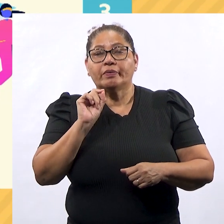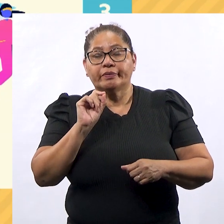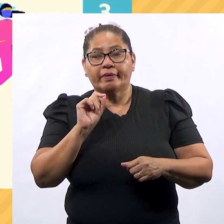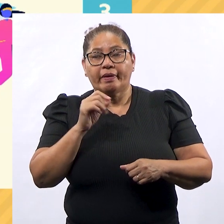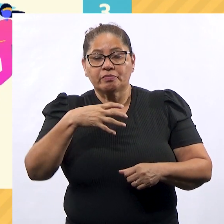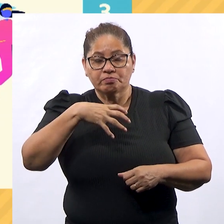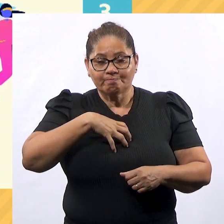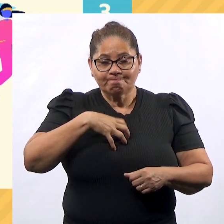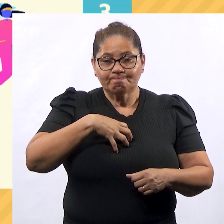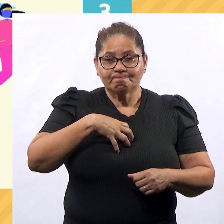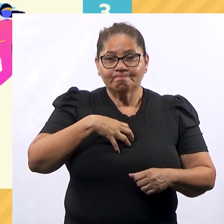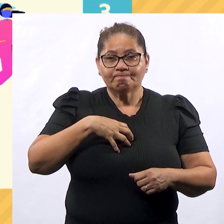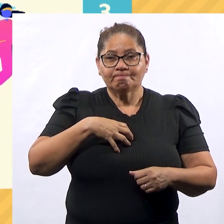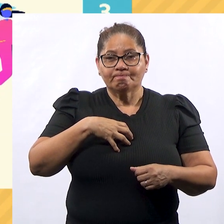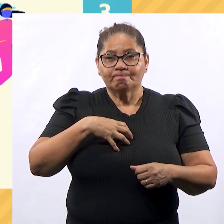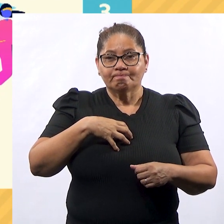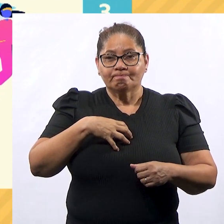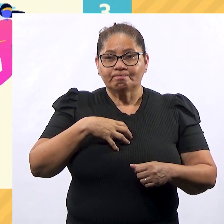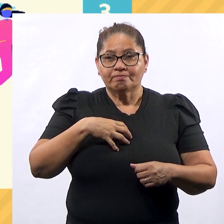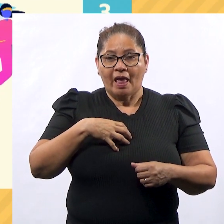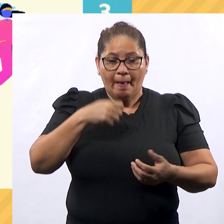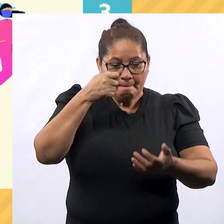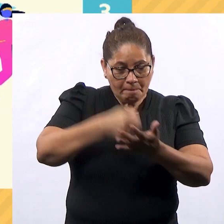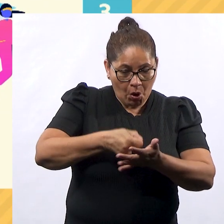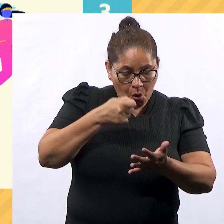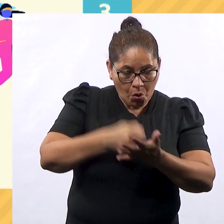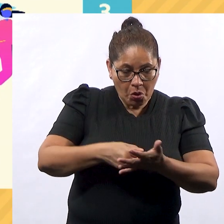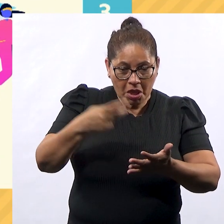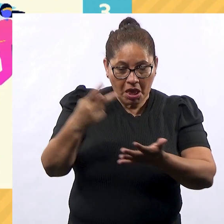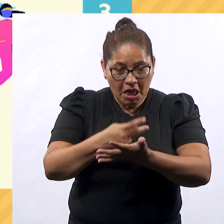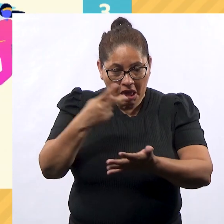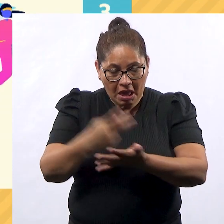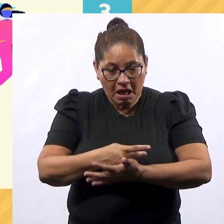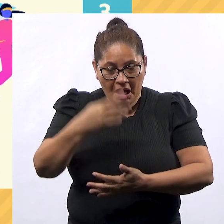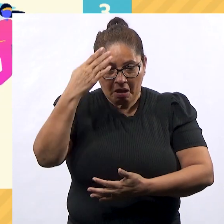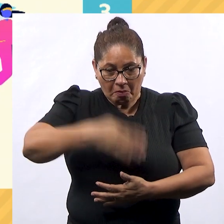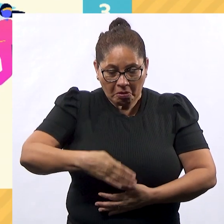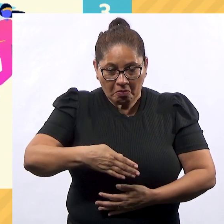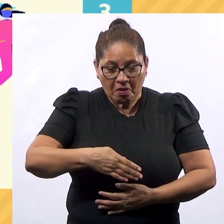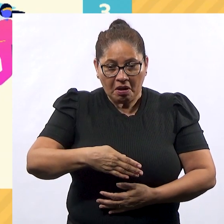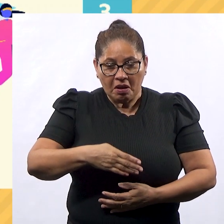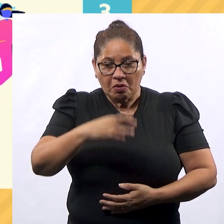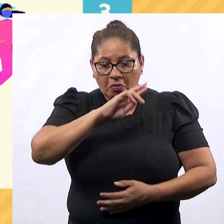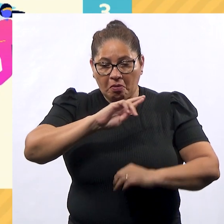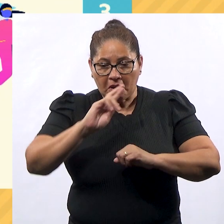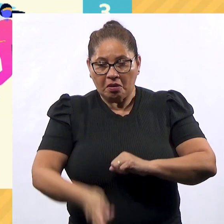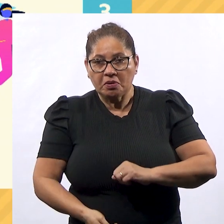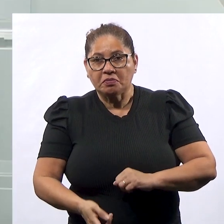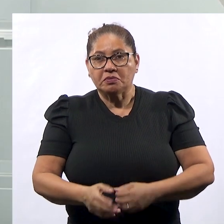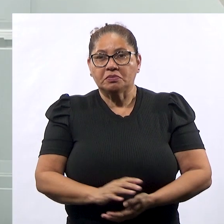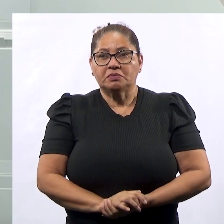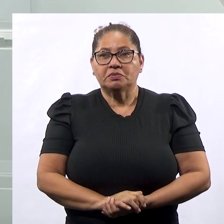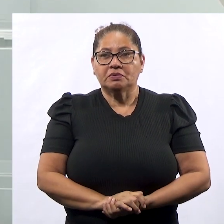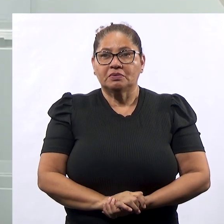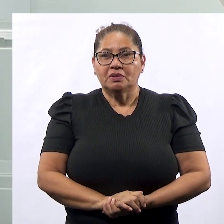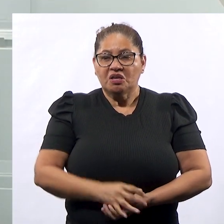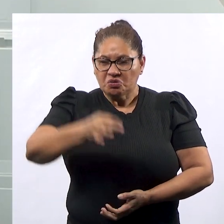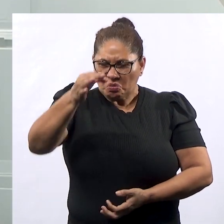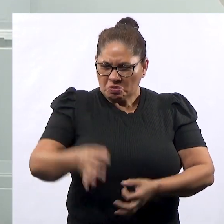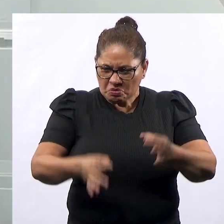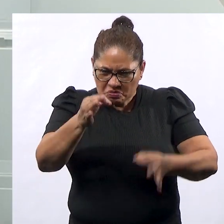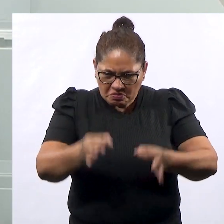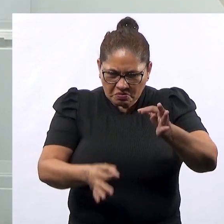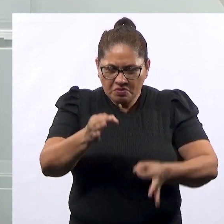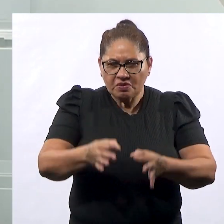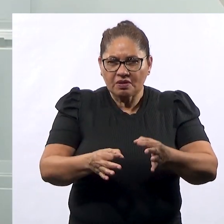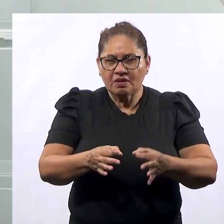sentido de que, enquanto recurso de punição, certo ou errado, aprovado ou reprovado. Então, eu sou o